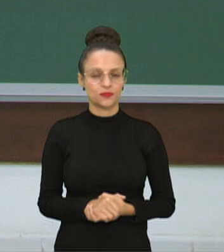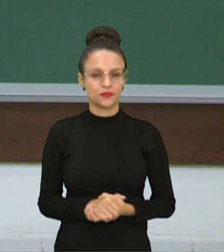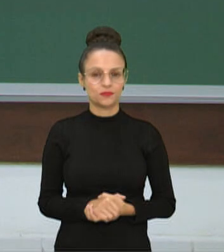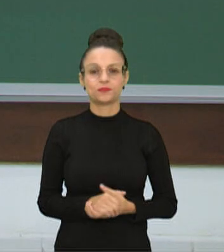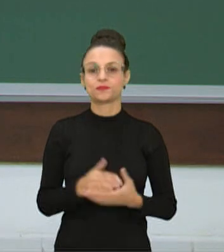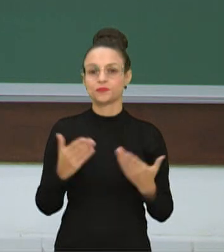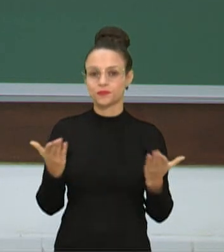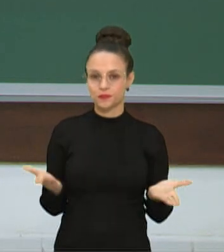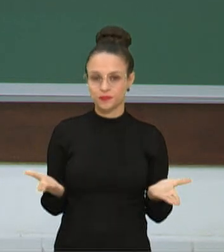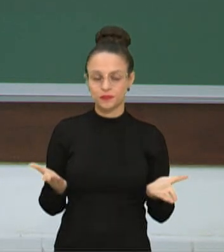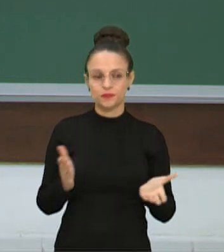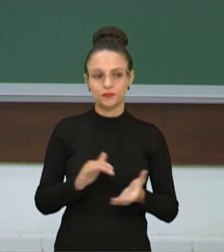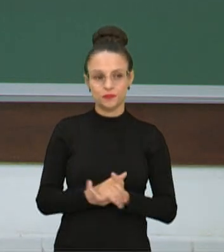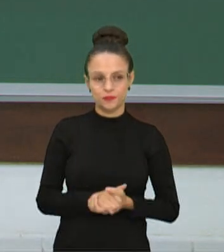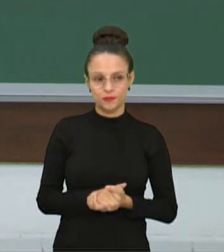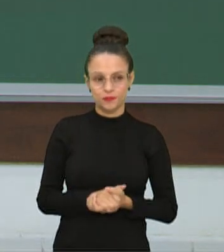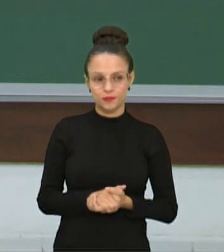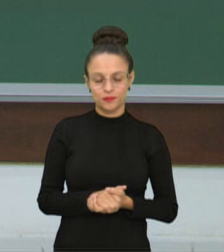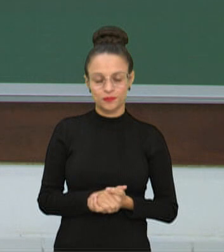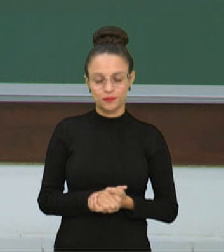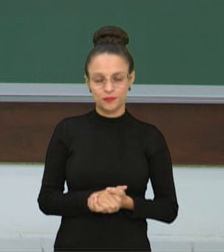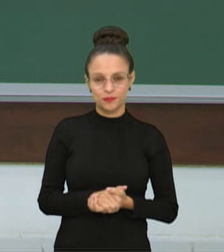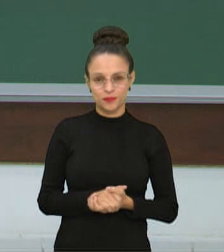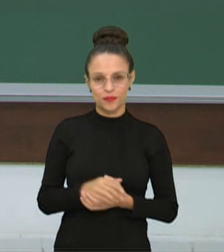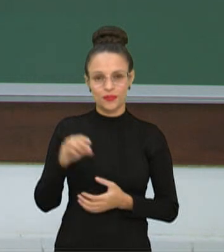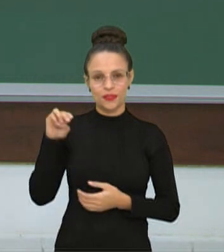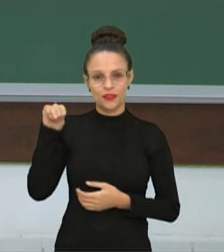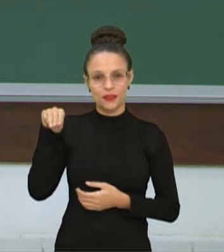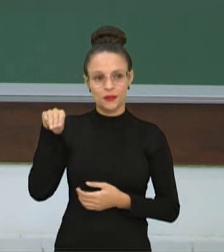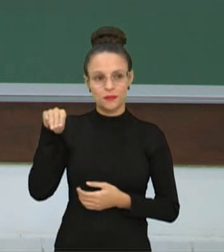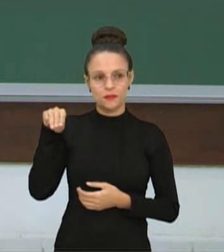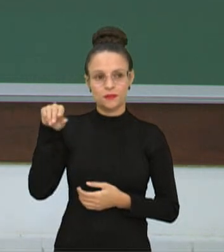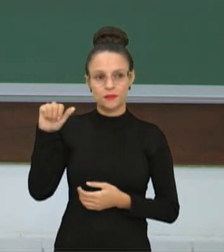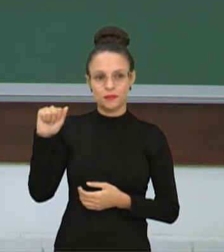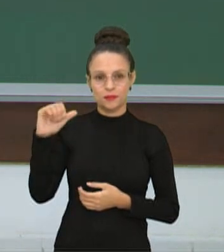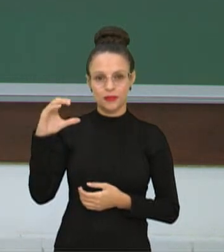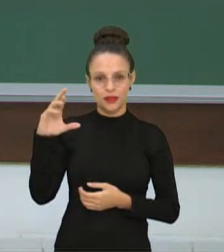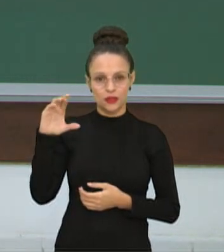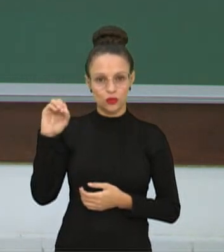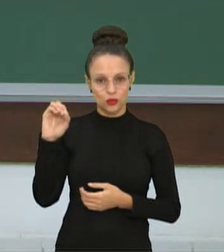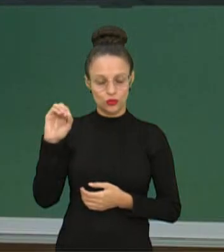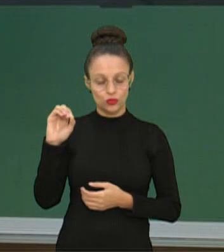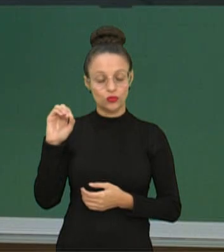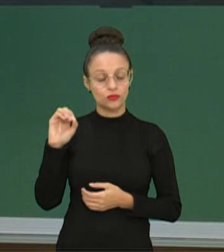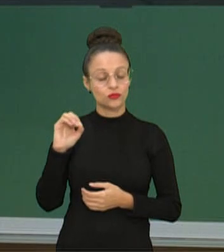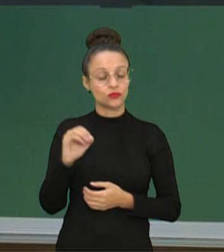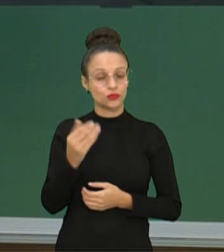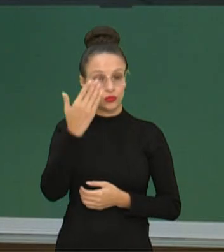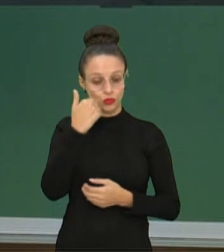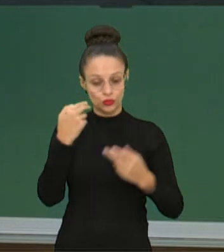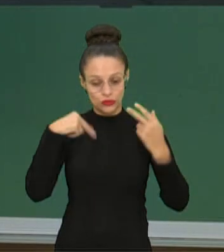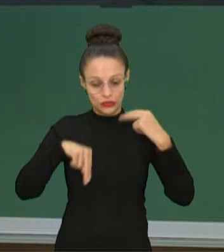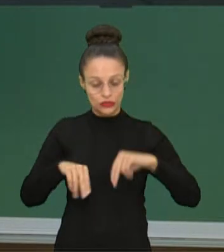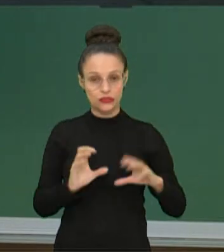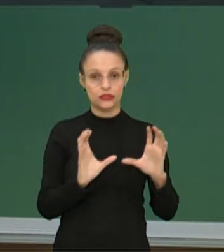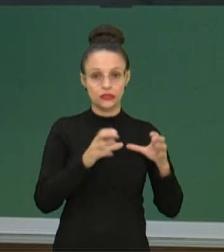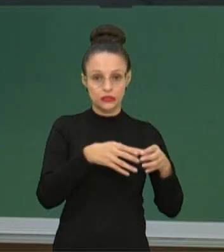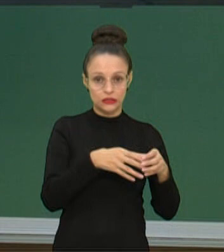E então, os macronutrientes são 3 grupos, lembrou?